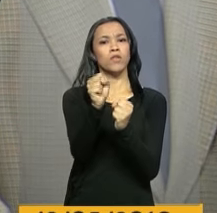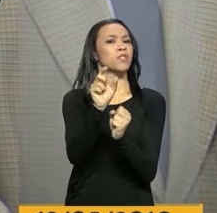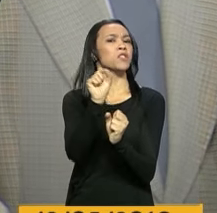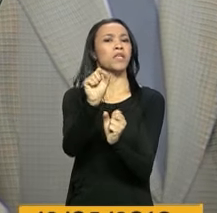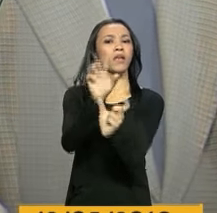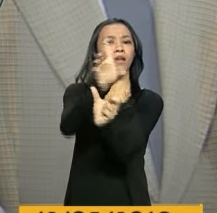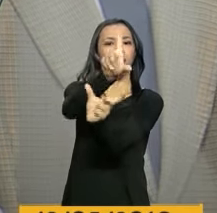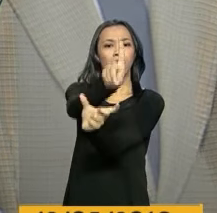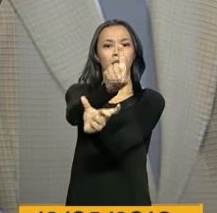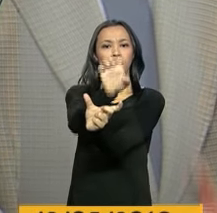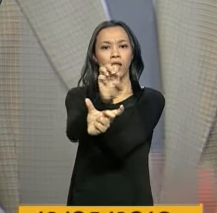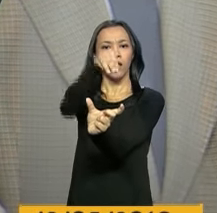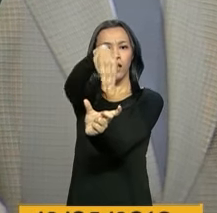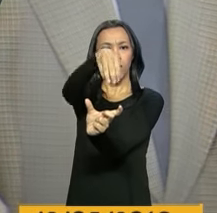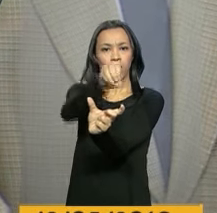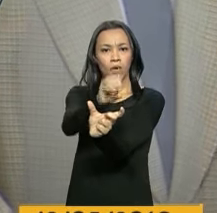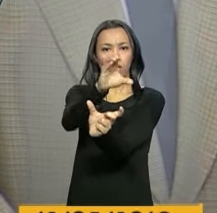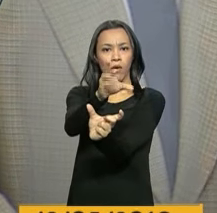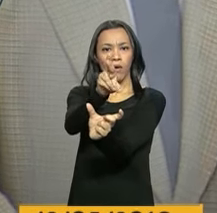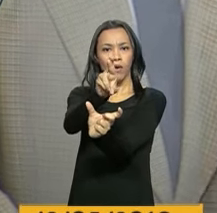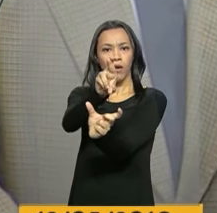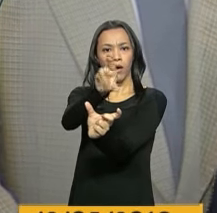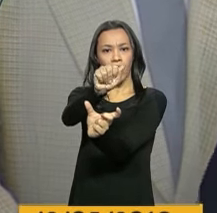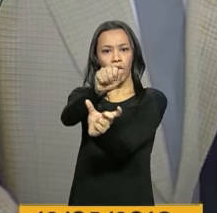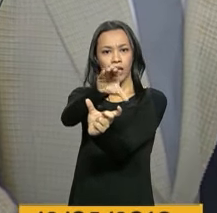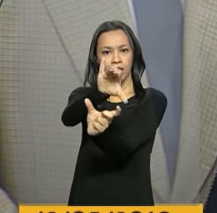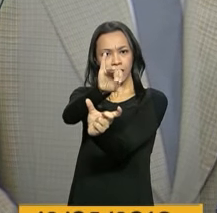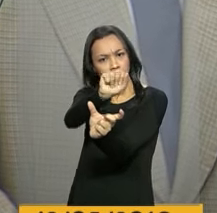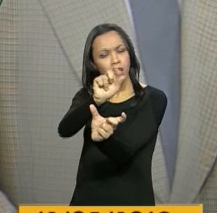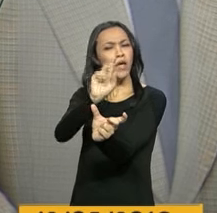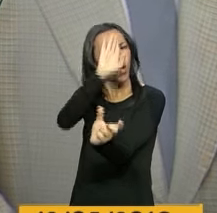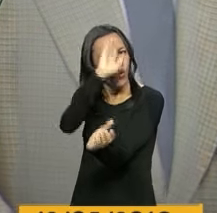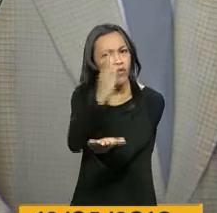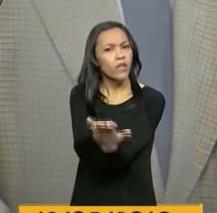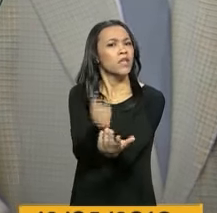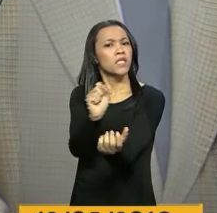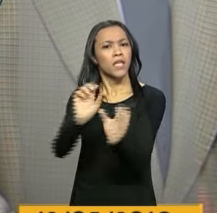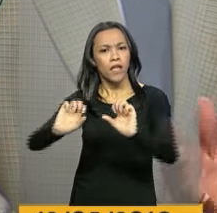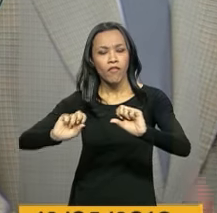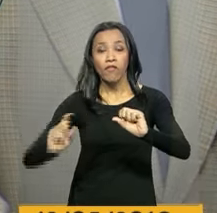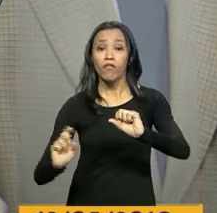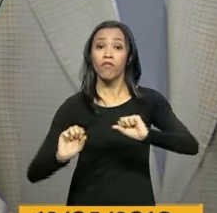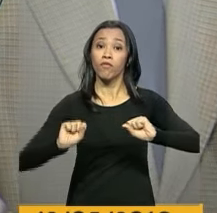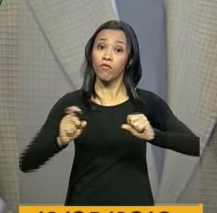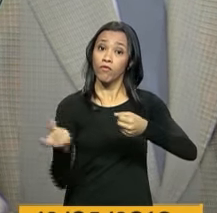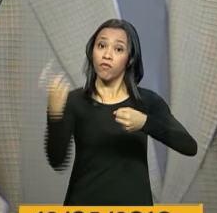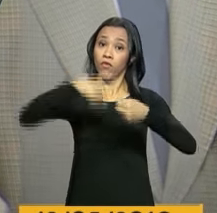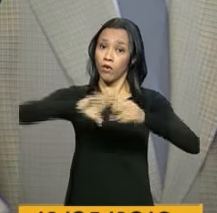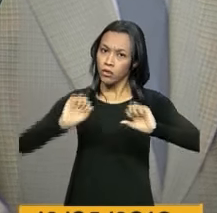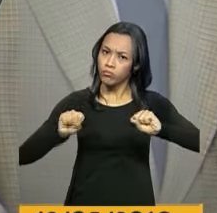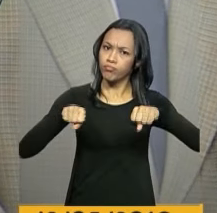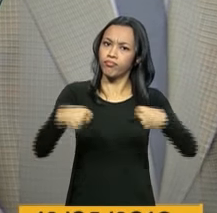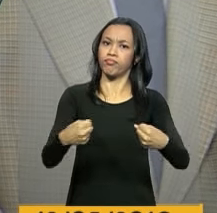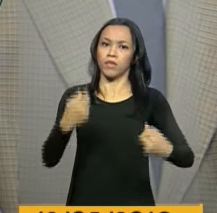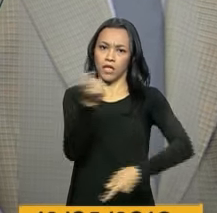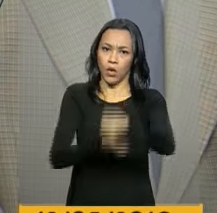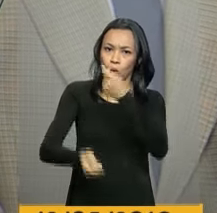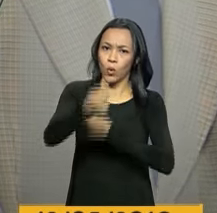Confiança na recuperação da economia nacional, nos potenciais do nosso